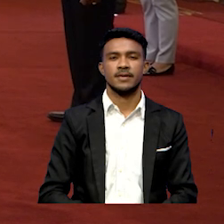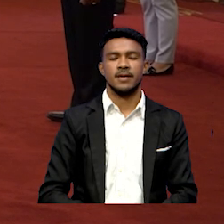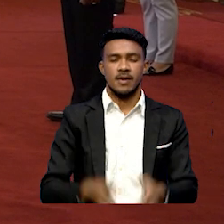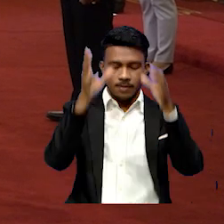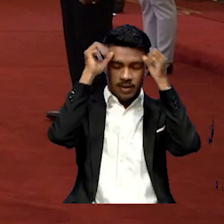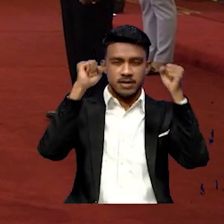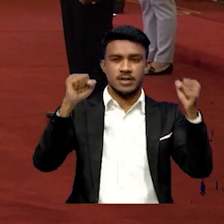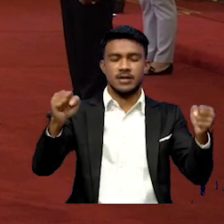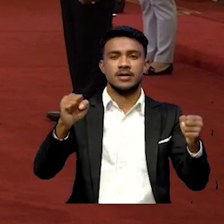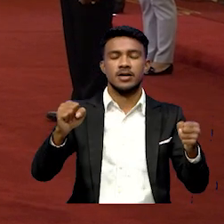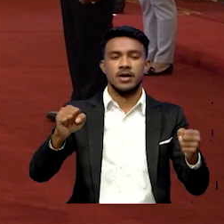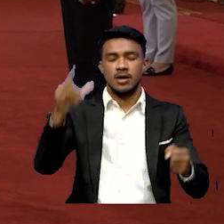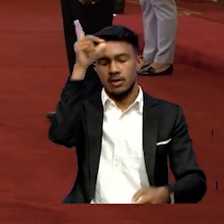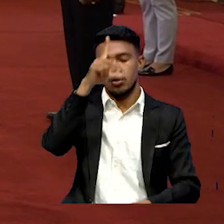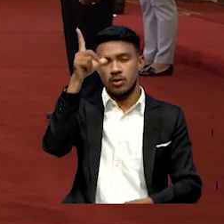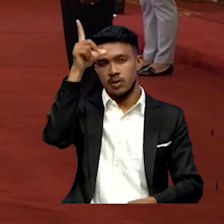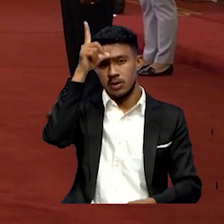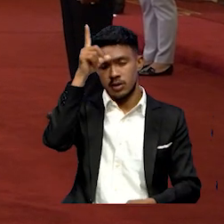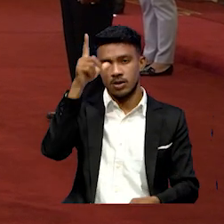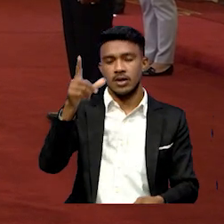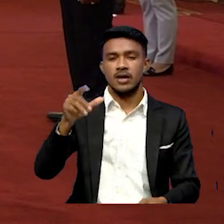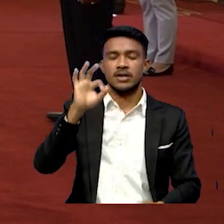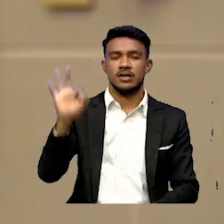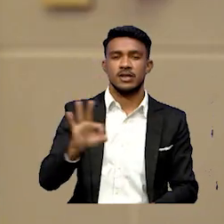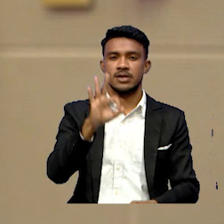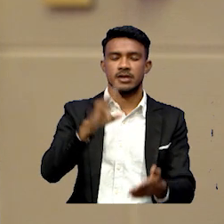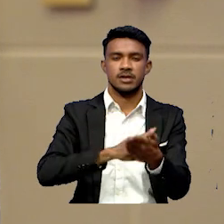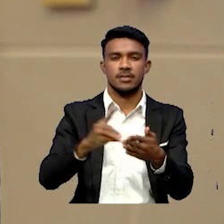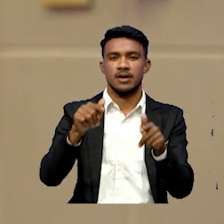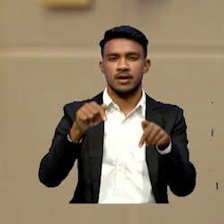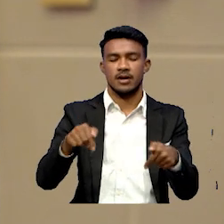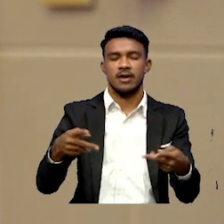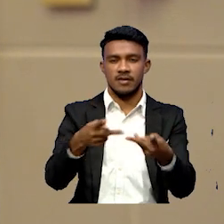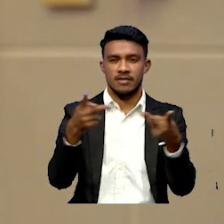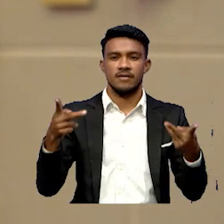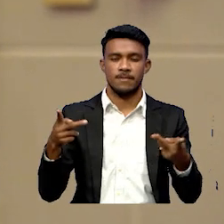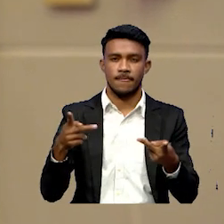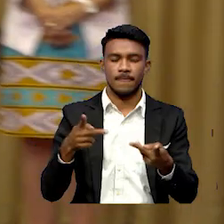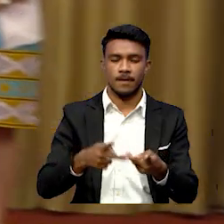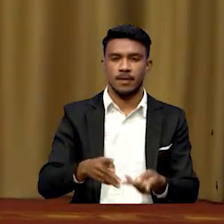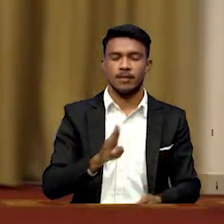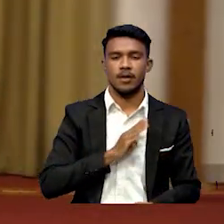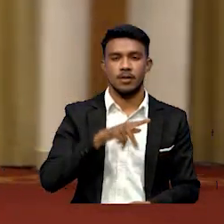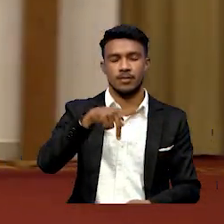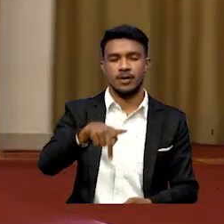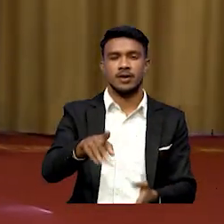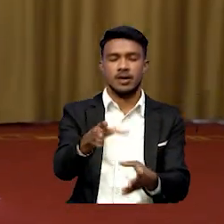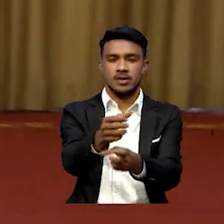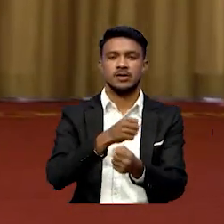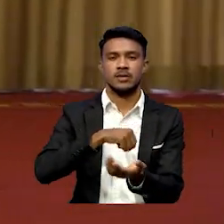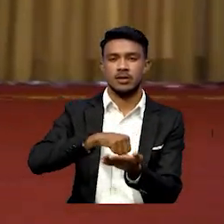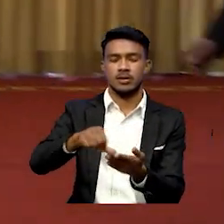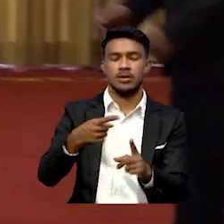Presidente da República Francisco Guterres Luolo, sexta semana, né? E a Palácio Presidencial Beropité, simo carta credencial,